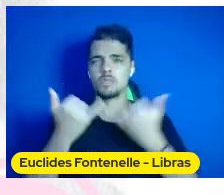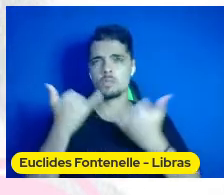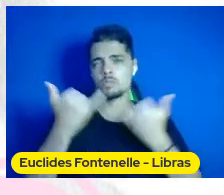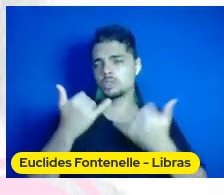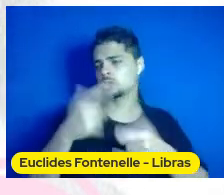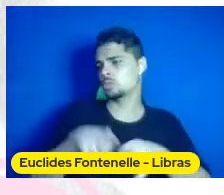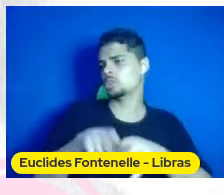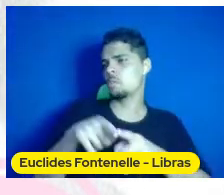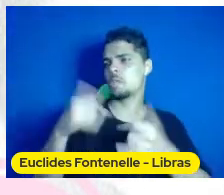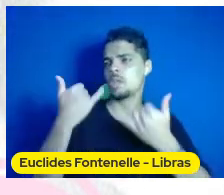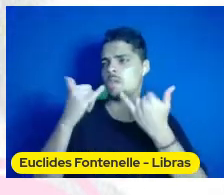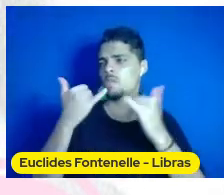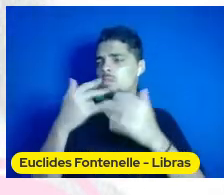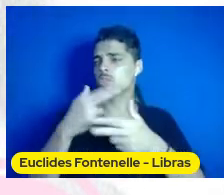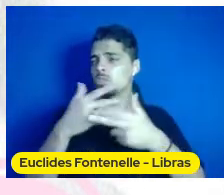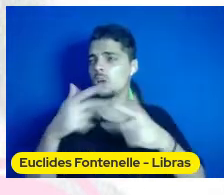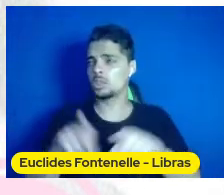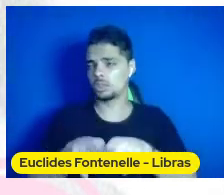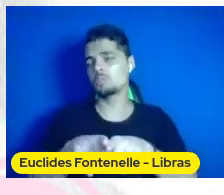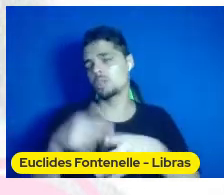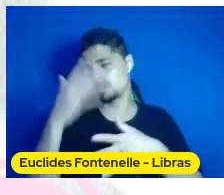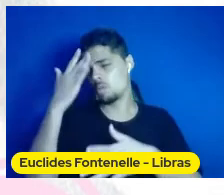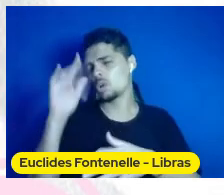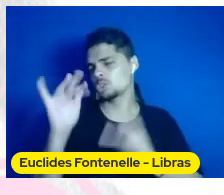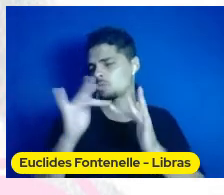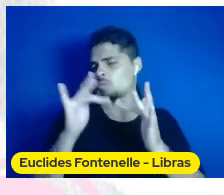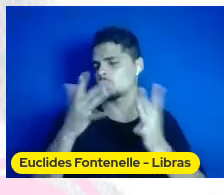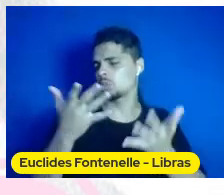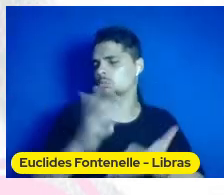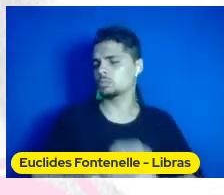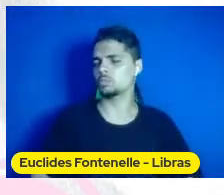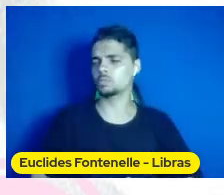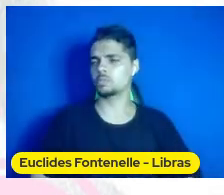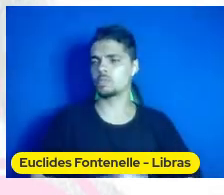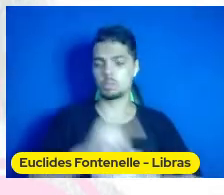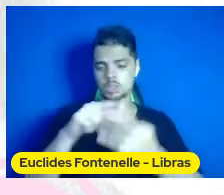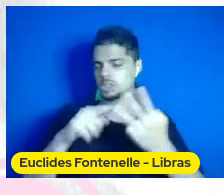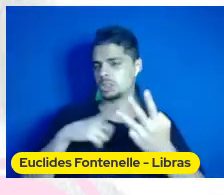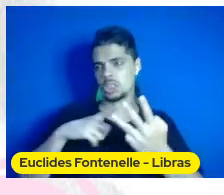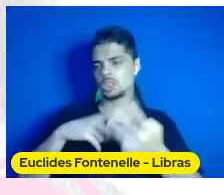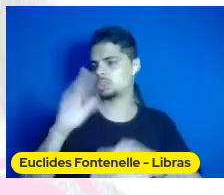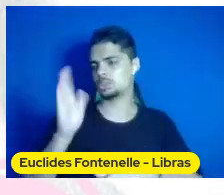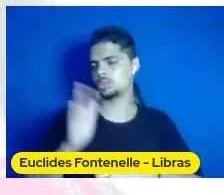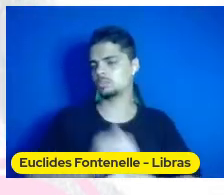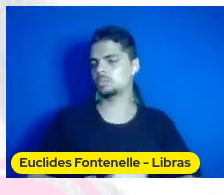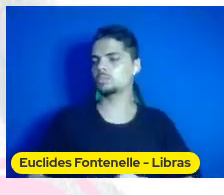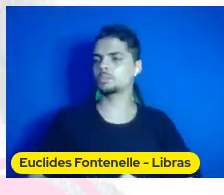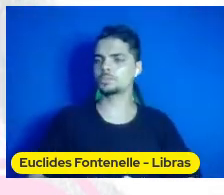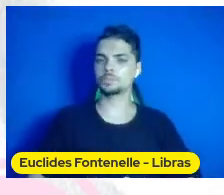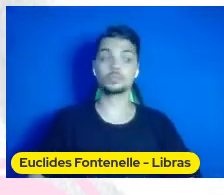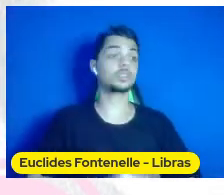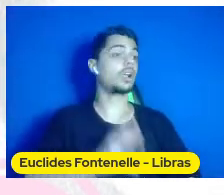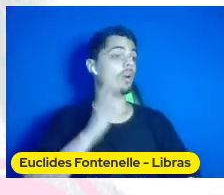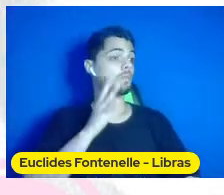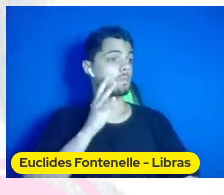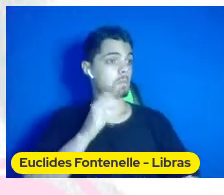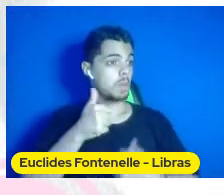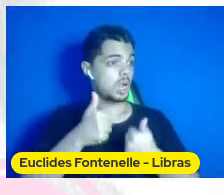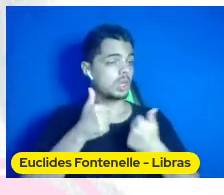Angélica quanto Maria Felipe. Bacana você, né, nos adiantar sobre isso,